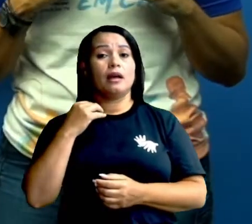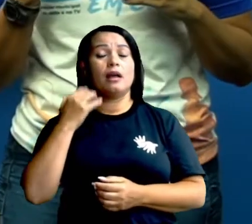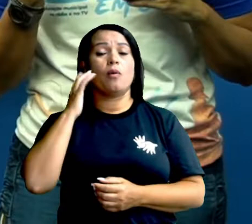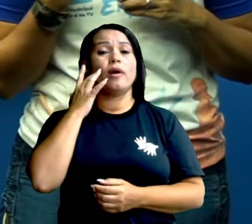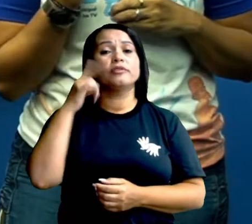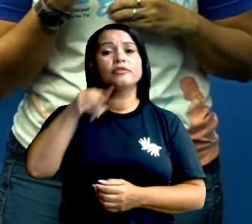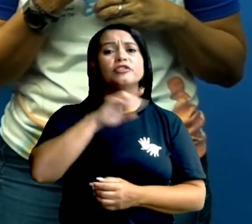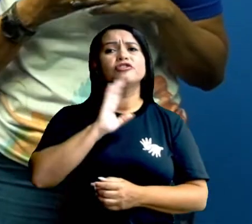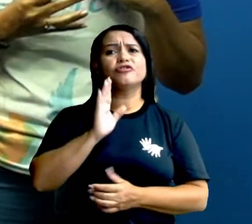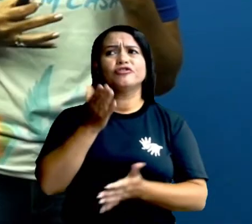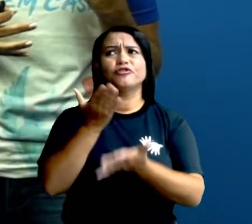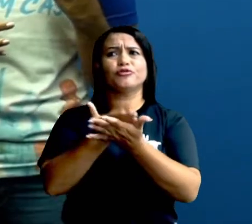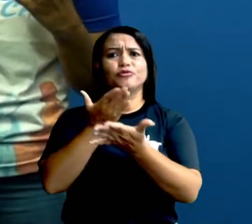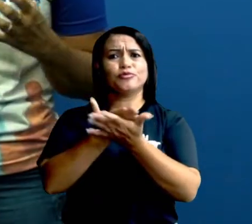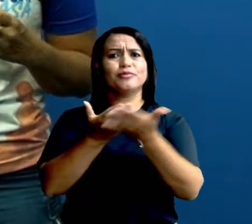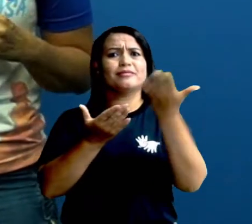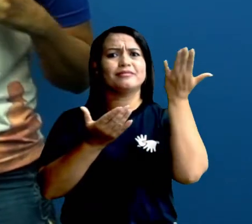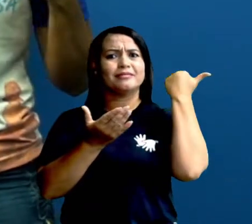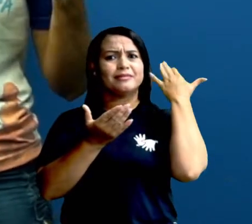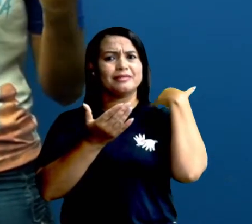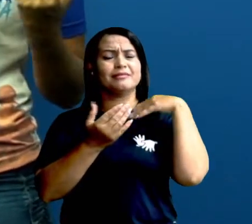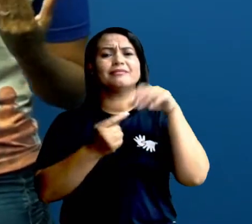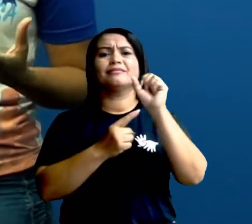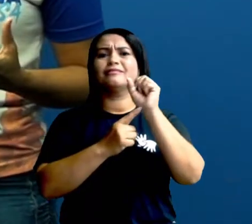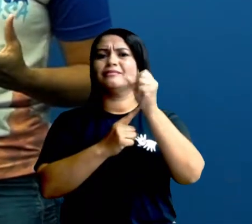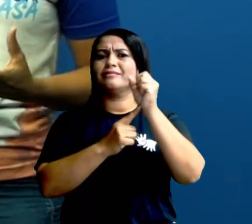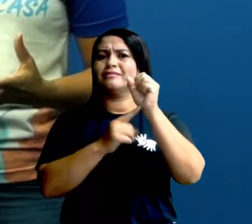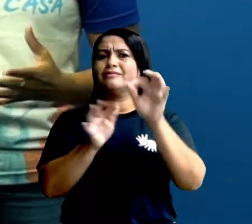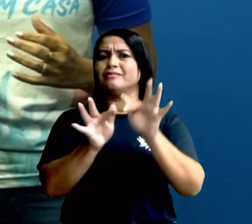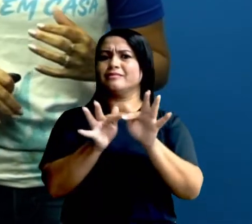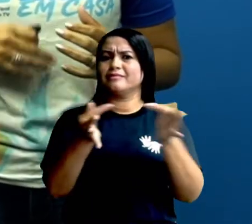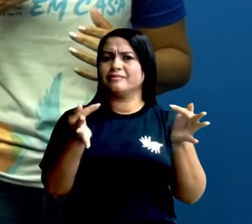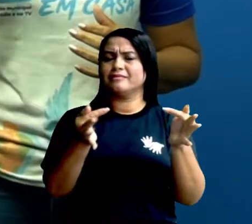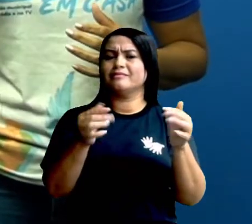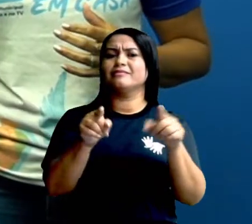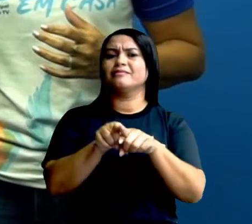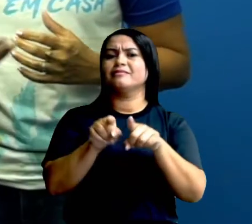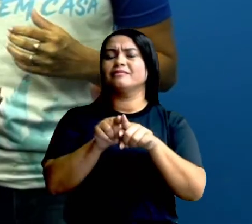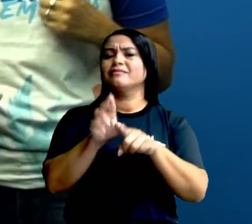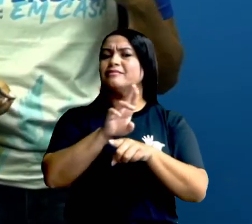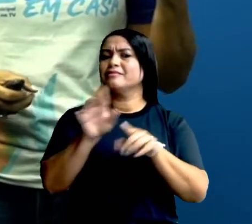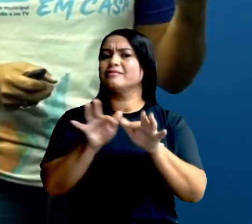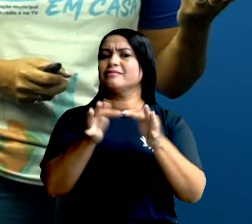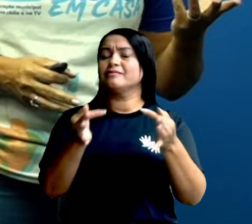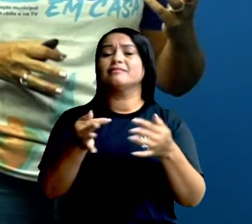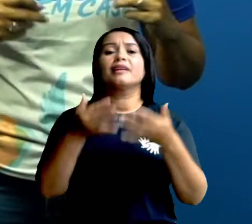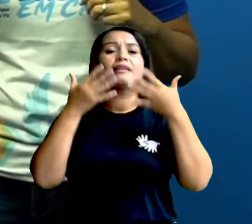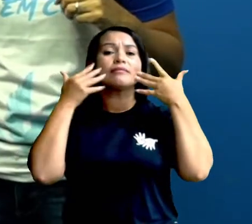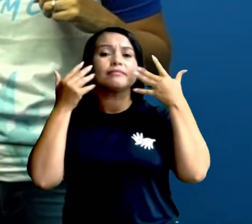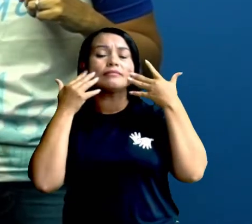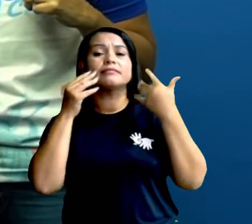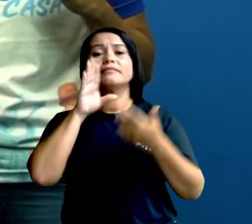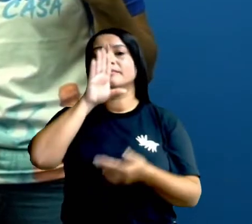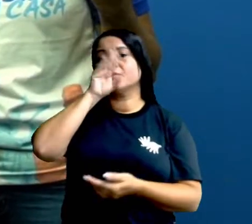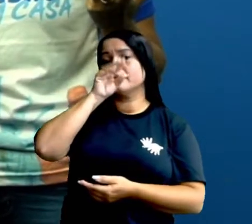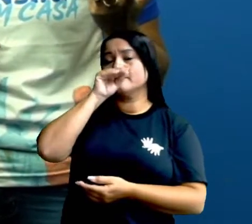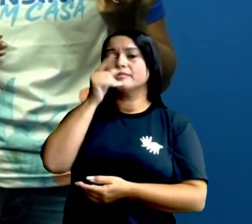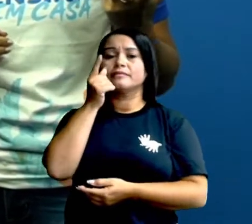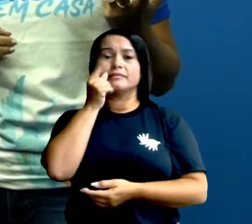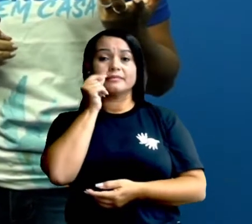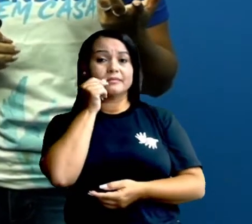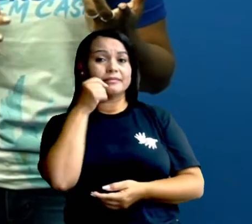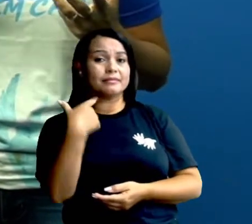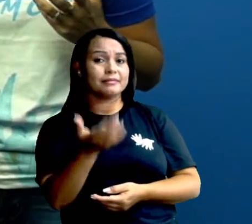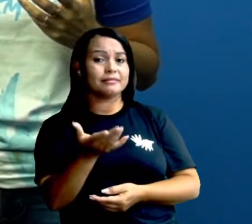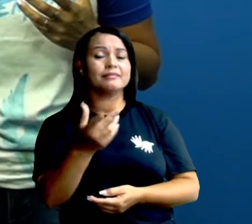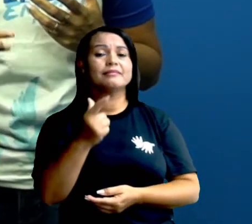acredito que vocês também já tenham estudado sobre substantivos comuns, que são os nomes comuns, gato, pato,